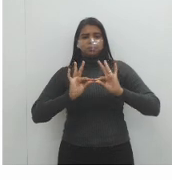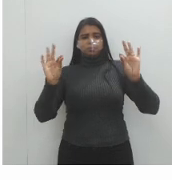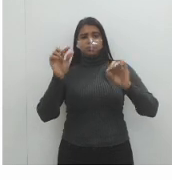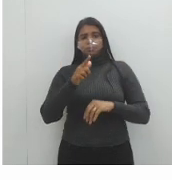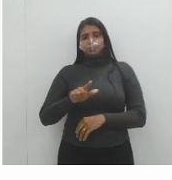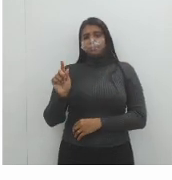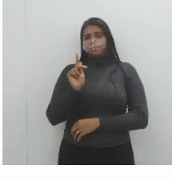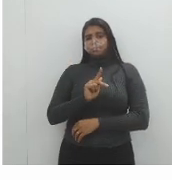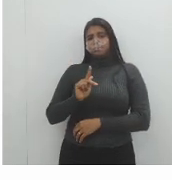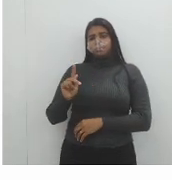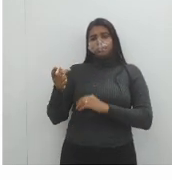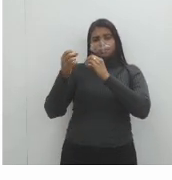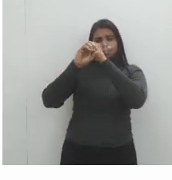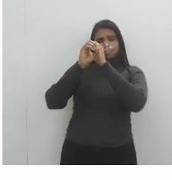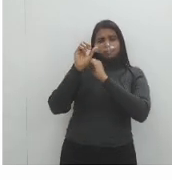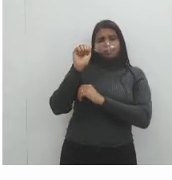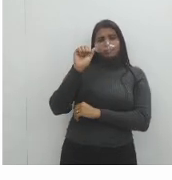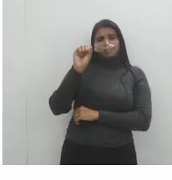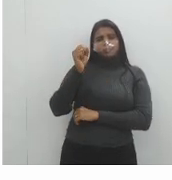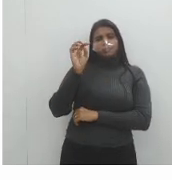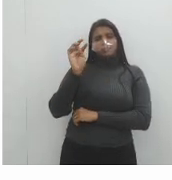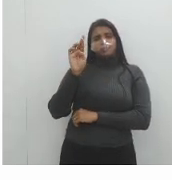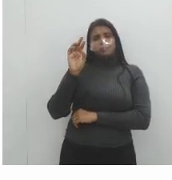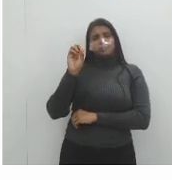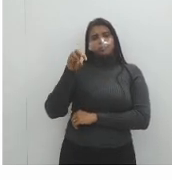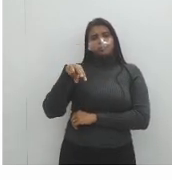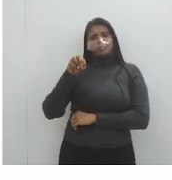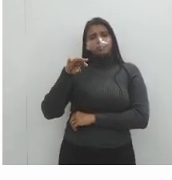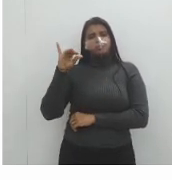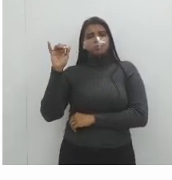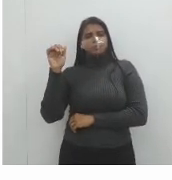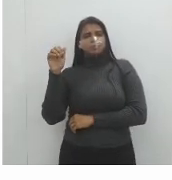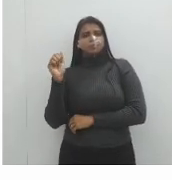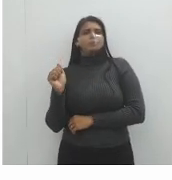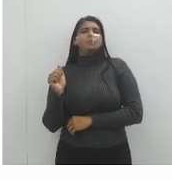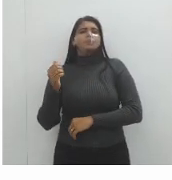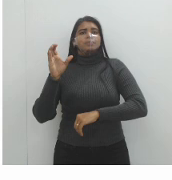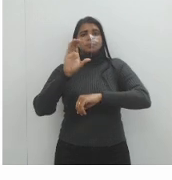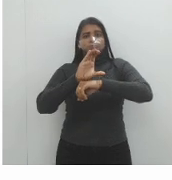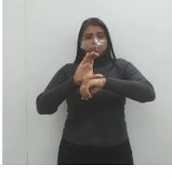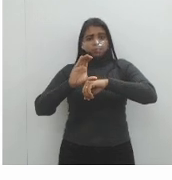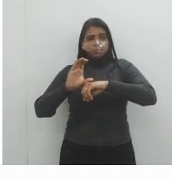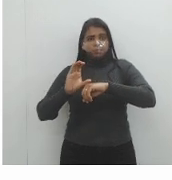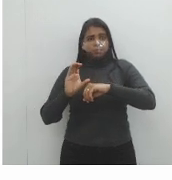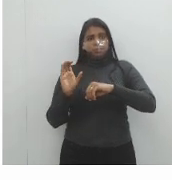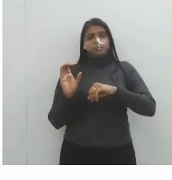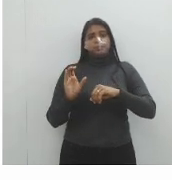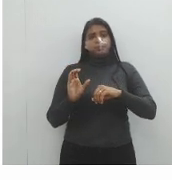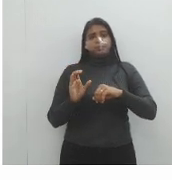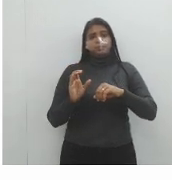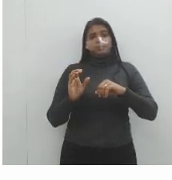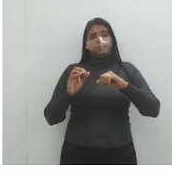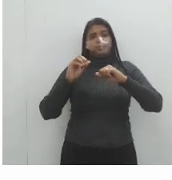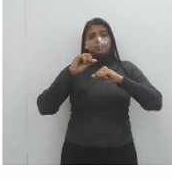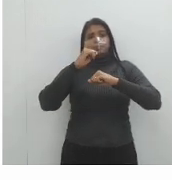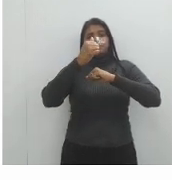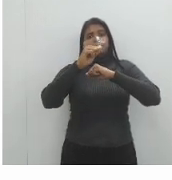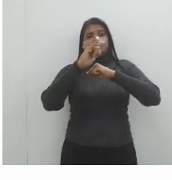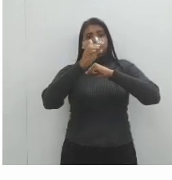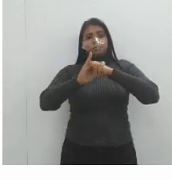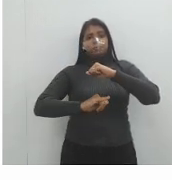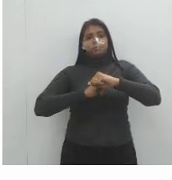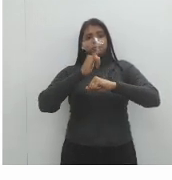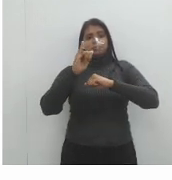astronomia, que diz o seguinte, olha, os átomos de carbono, nitrogênio e oxigênio em nossos corpos, bem como os átomos